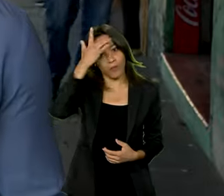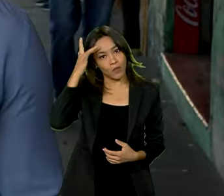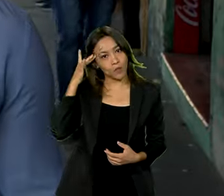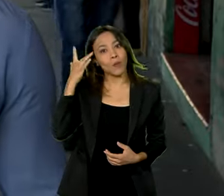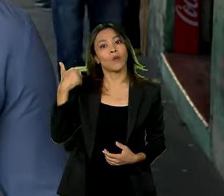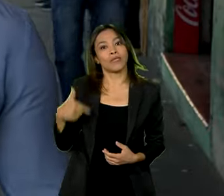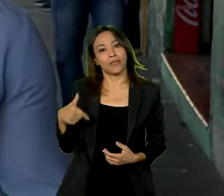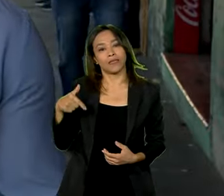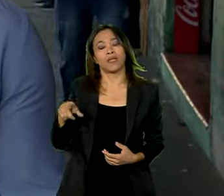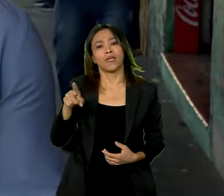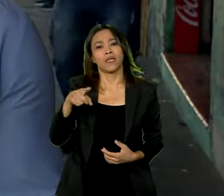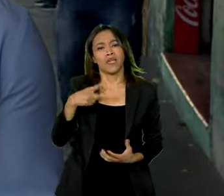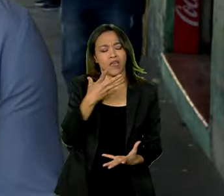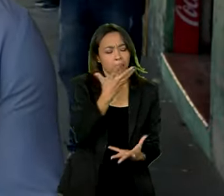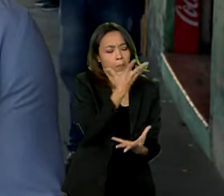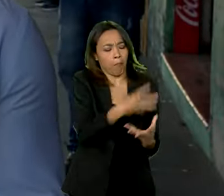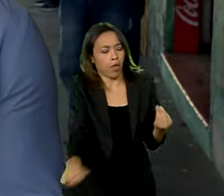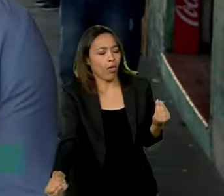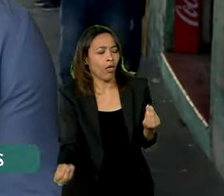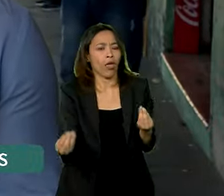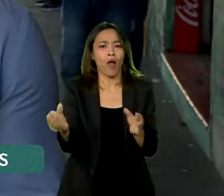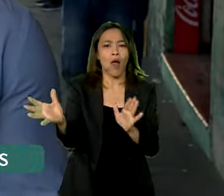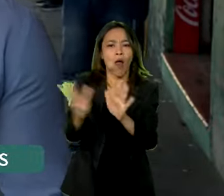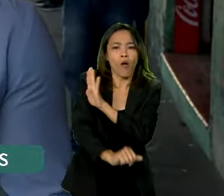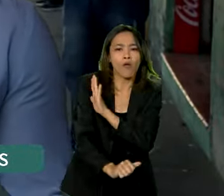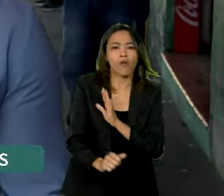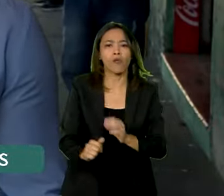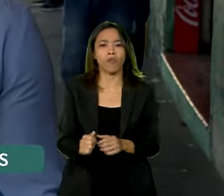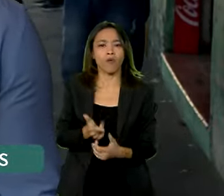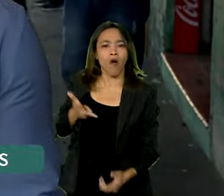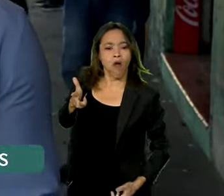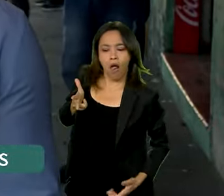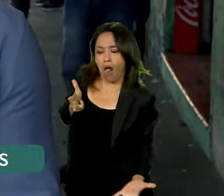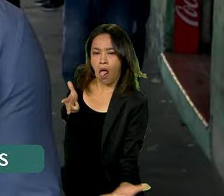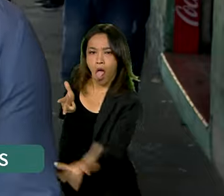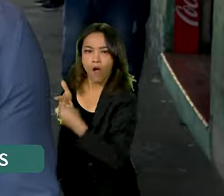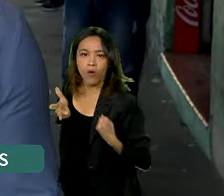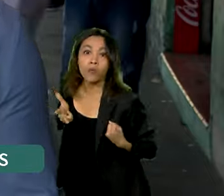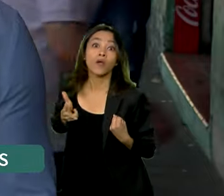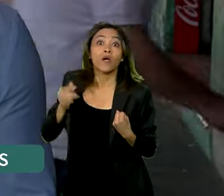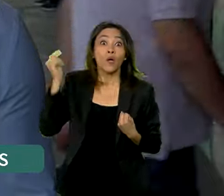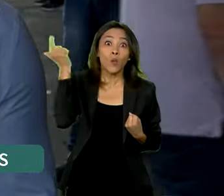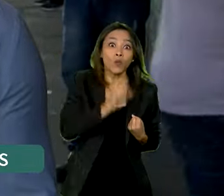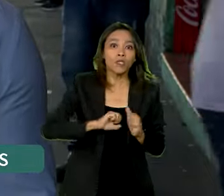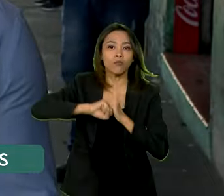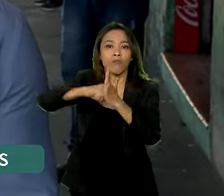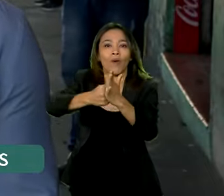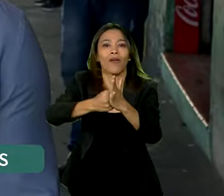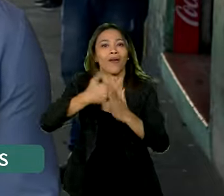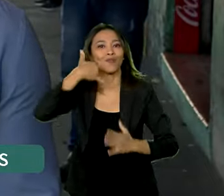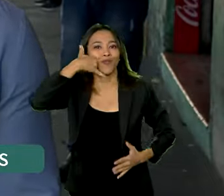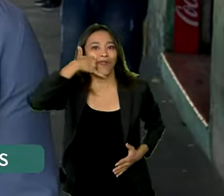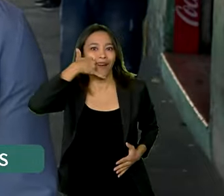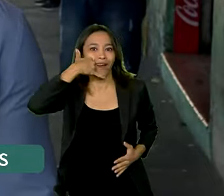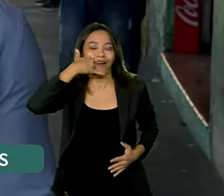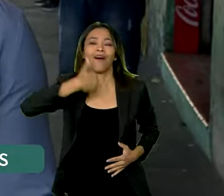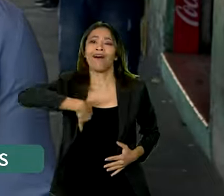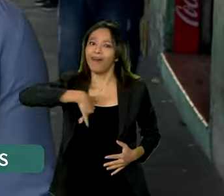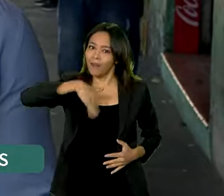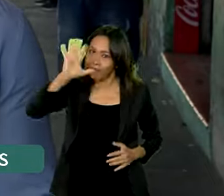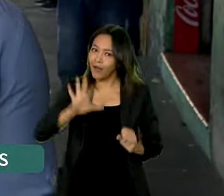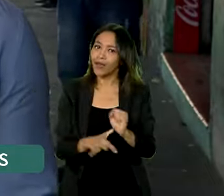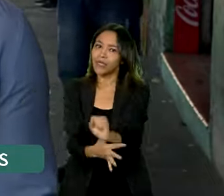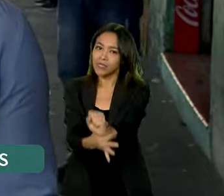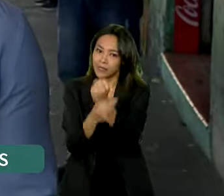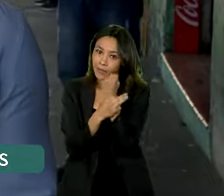o aparelho por perda, roubo ou furto conseguiram fazer o bloqueio do celular e garantir mais segurança.